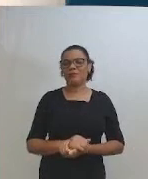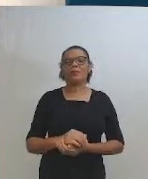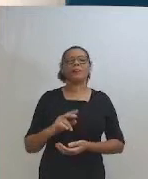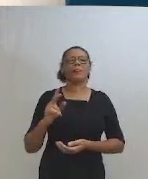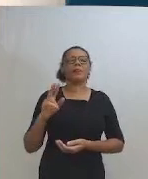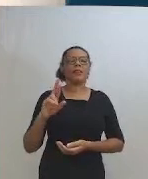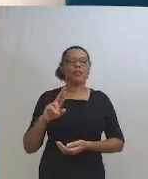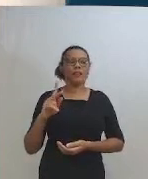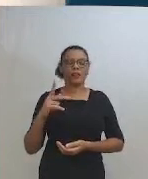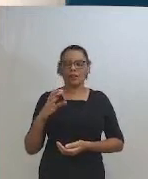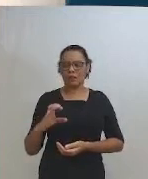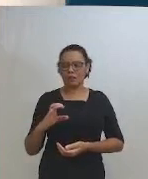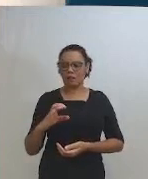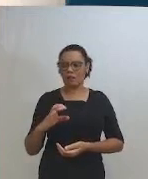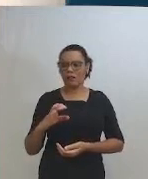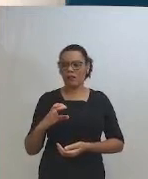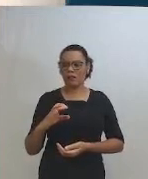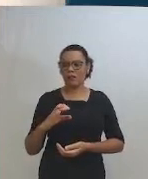139445.